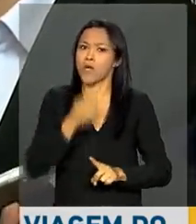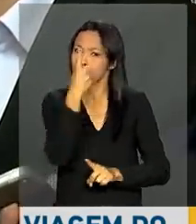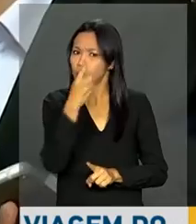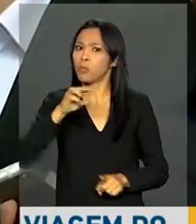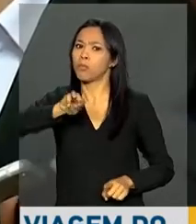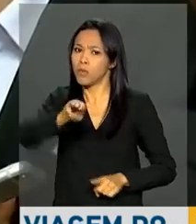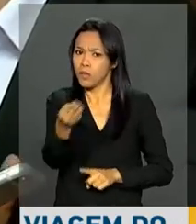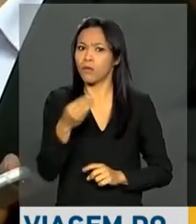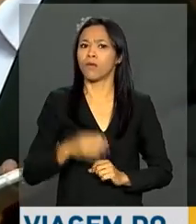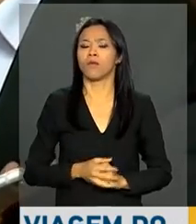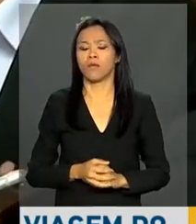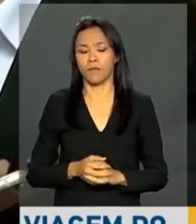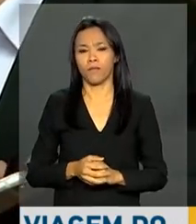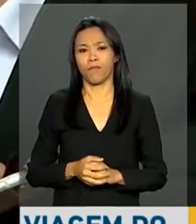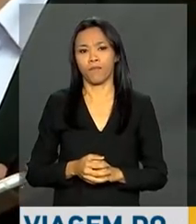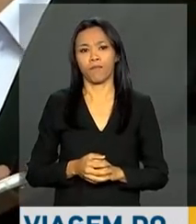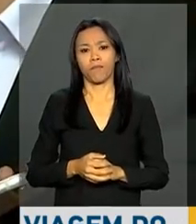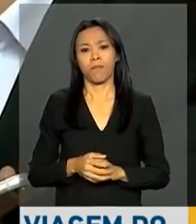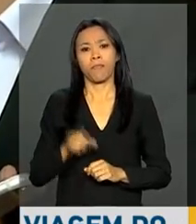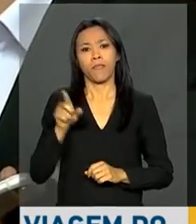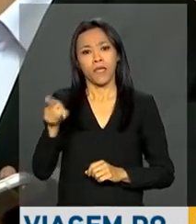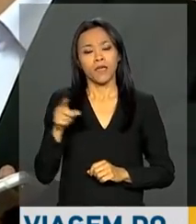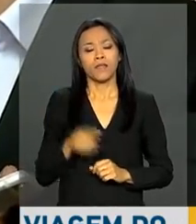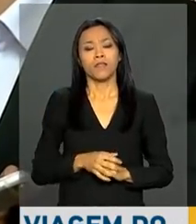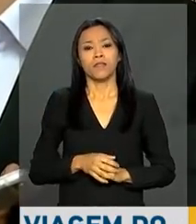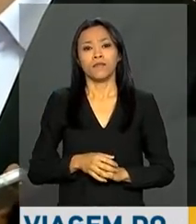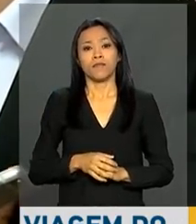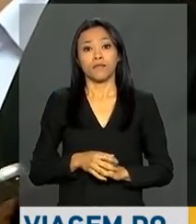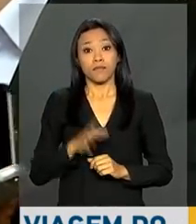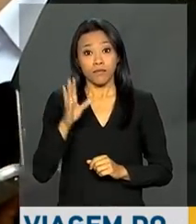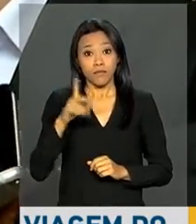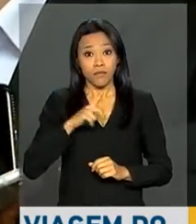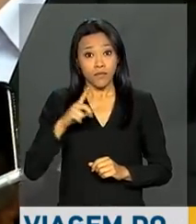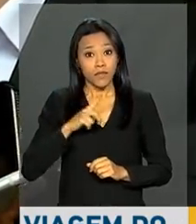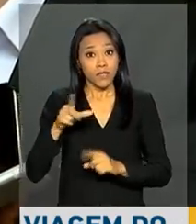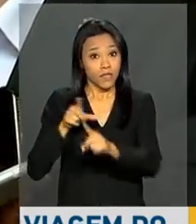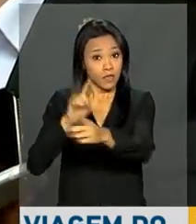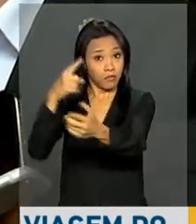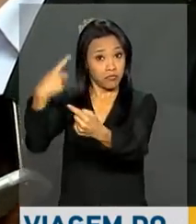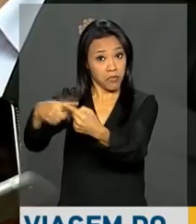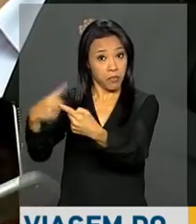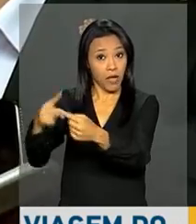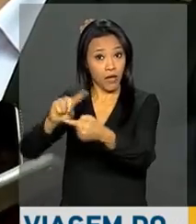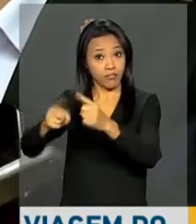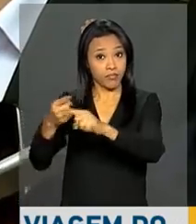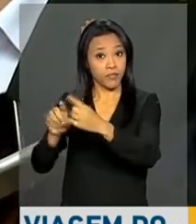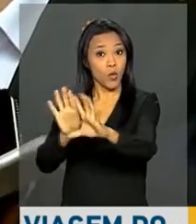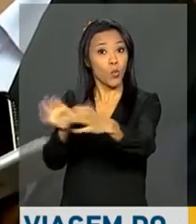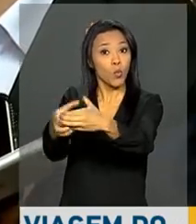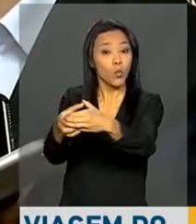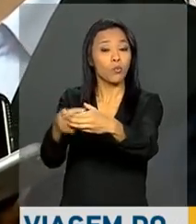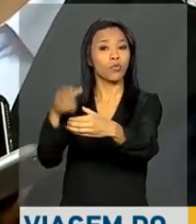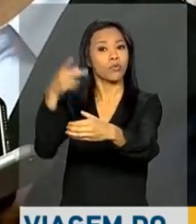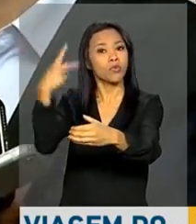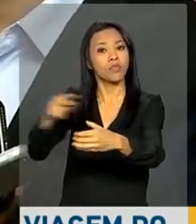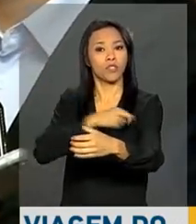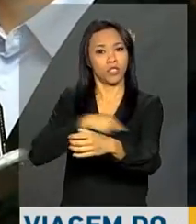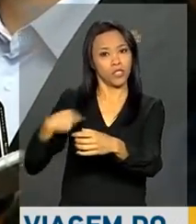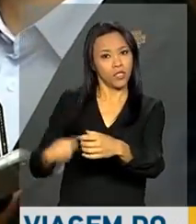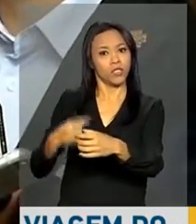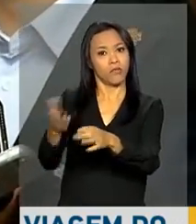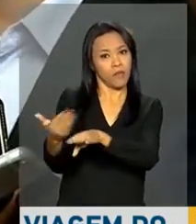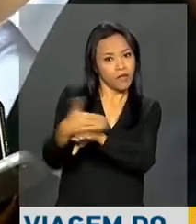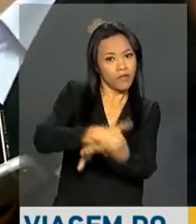E mais um bilhão agora. Não é? Ele está, até está se associando com um grupo chinês, não é? Para fazer esses investimentos. E